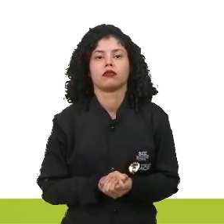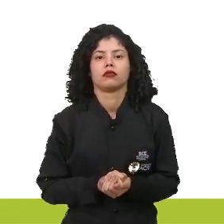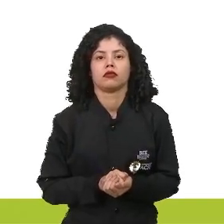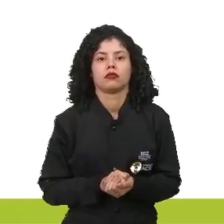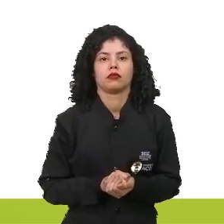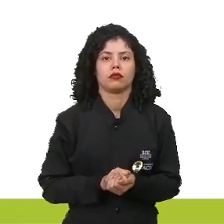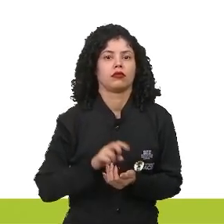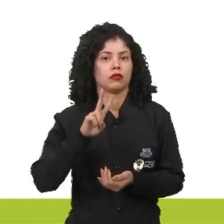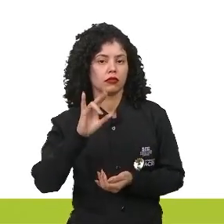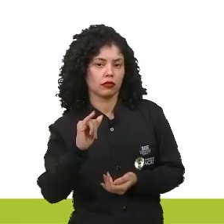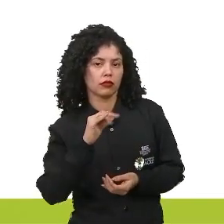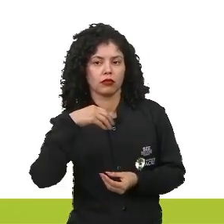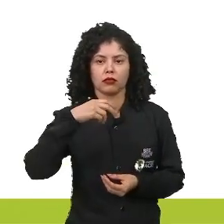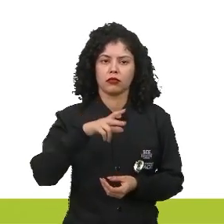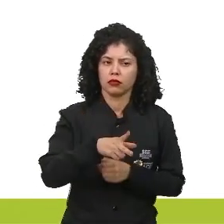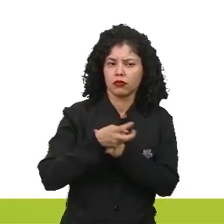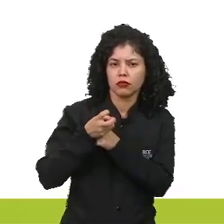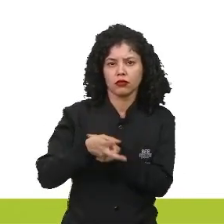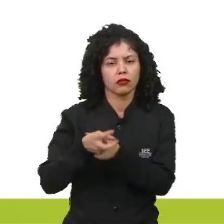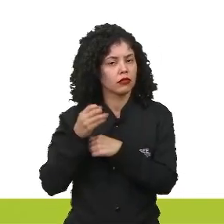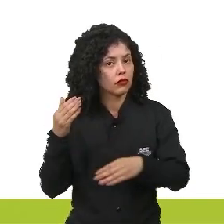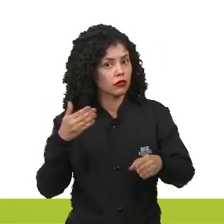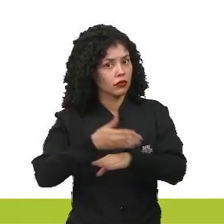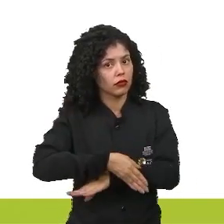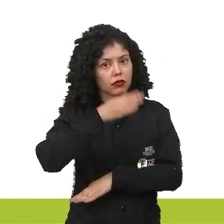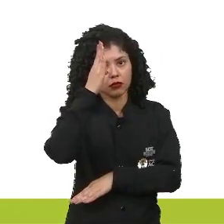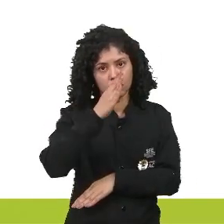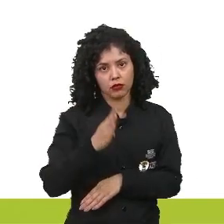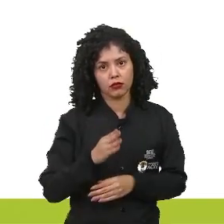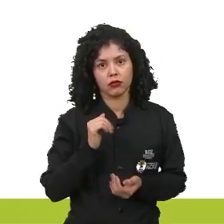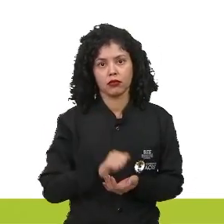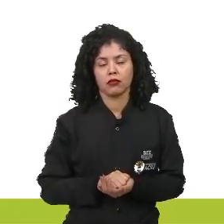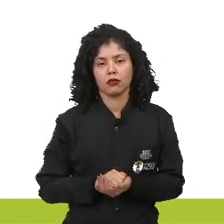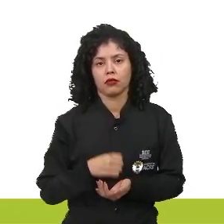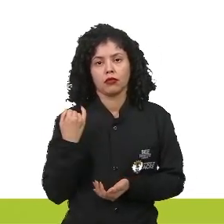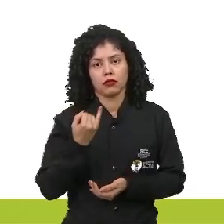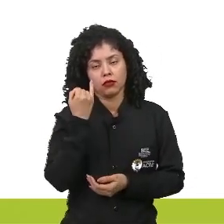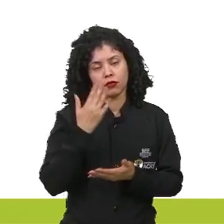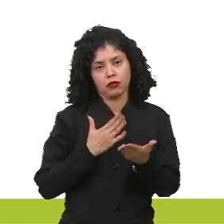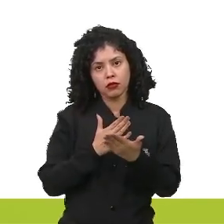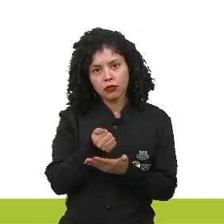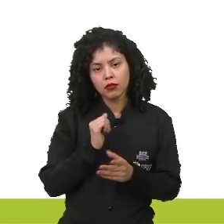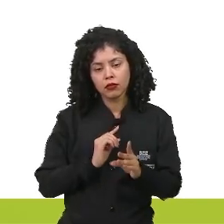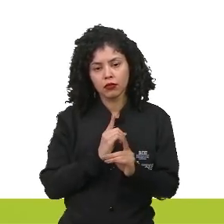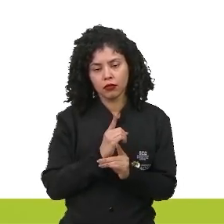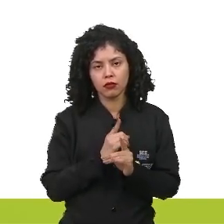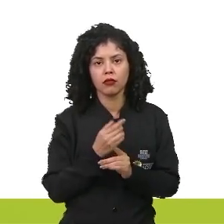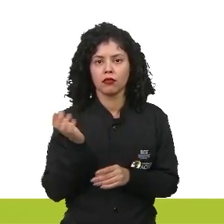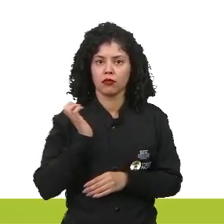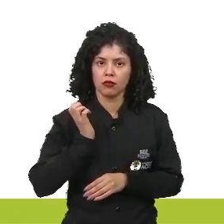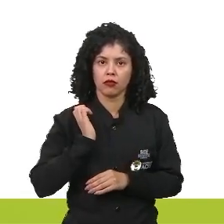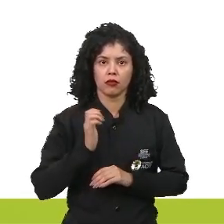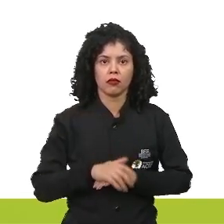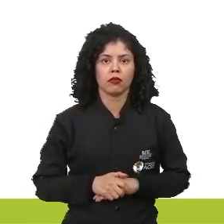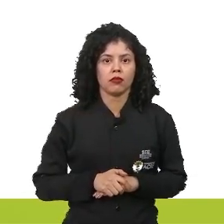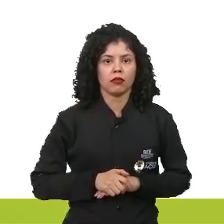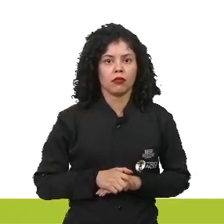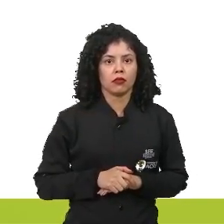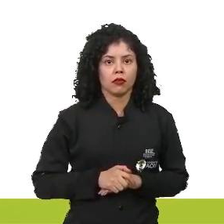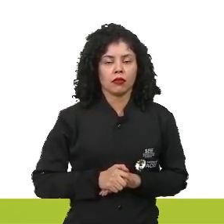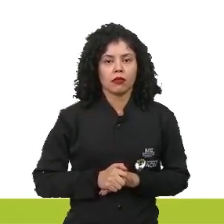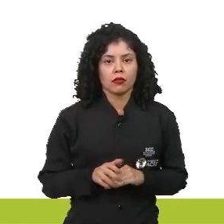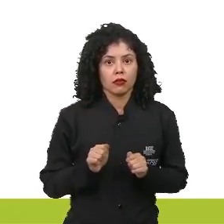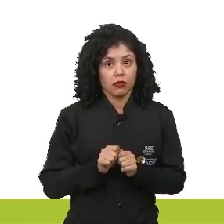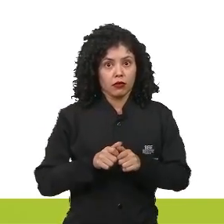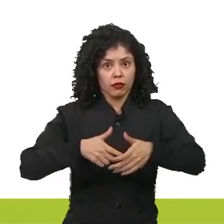ali, eles vão buscando adentrar mais no Brasil, principalmente buscando encontrar riquezas. Então, a